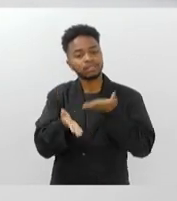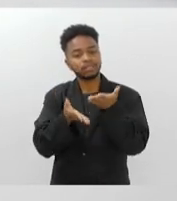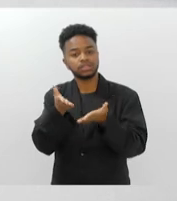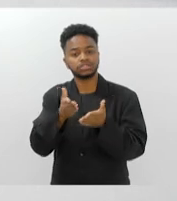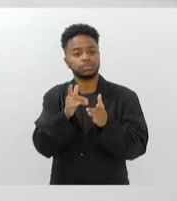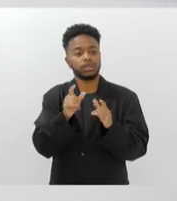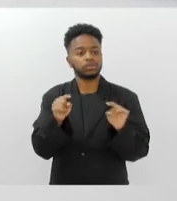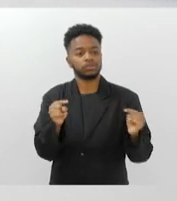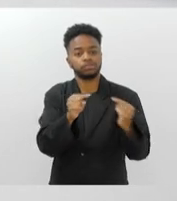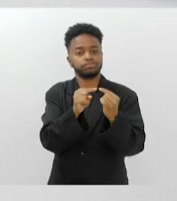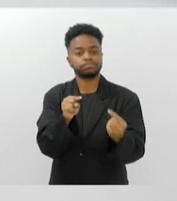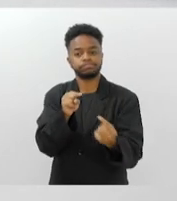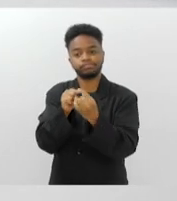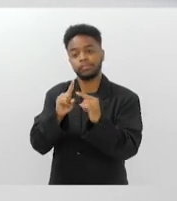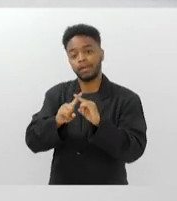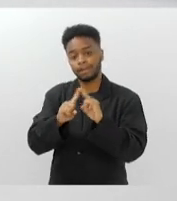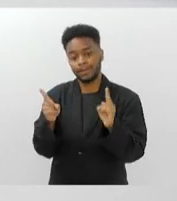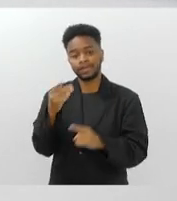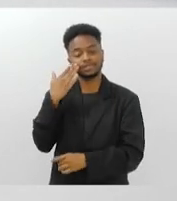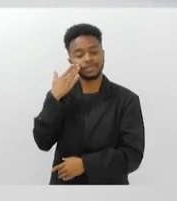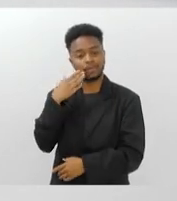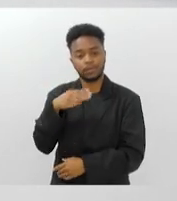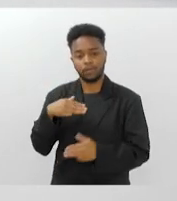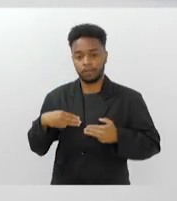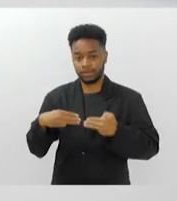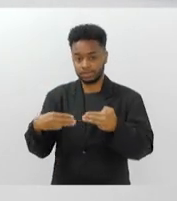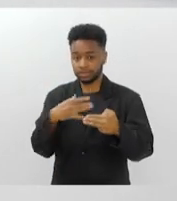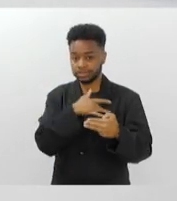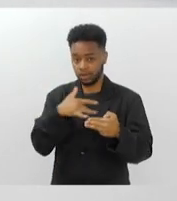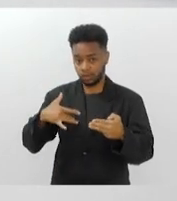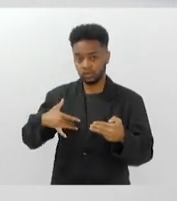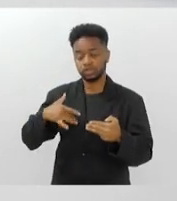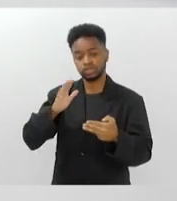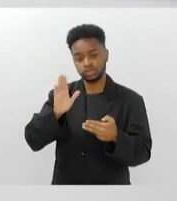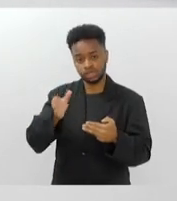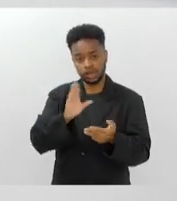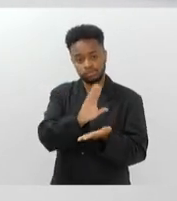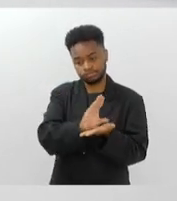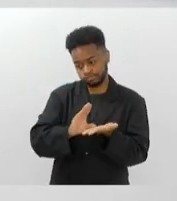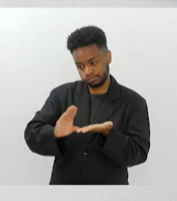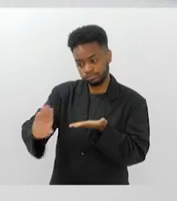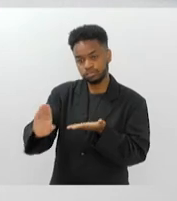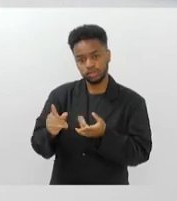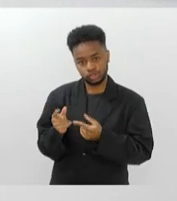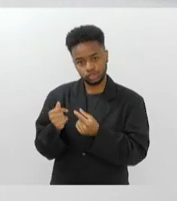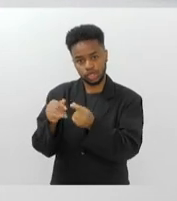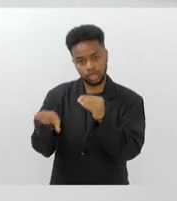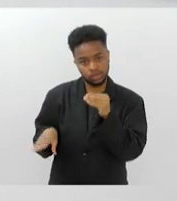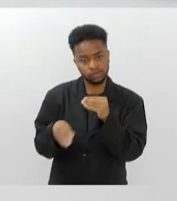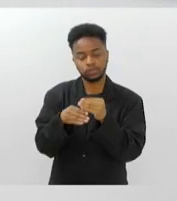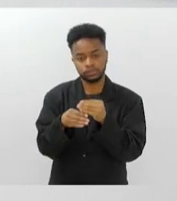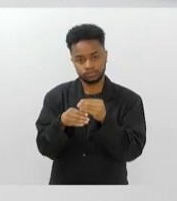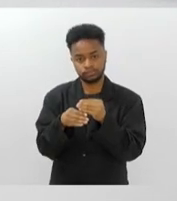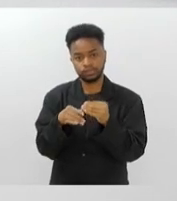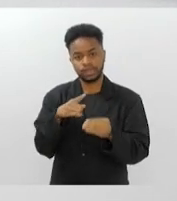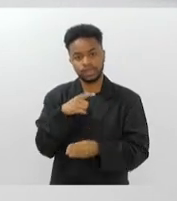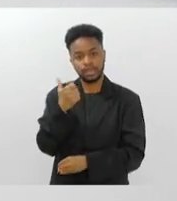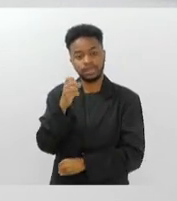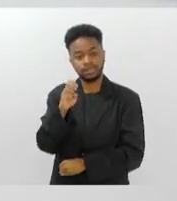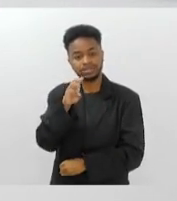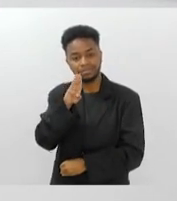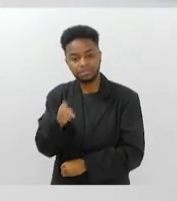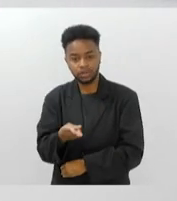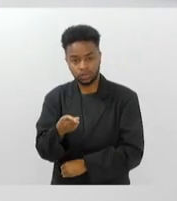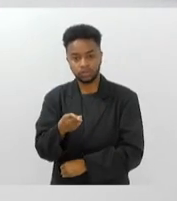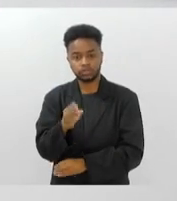Estado nós sabemos que o o Ministério da Saúde repassou recurso né Extra né 15 milhões